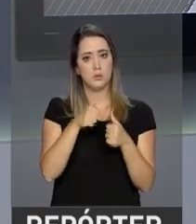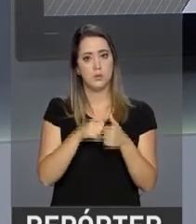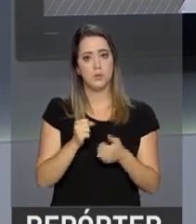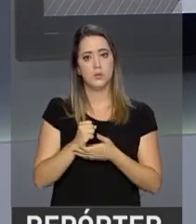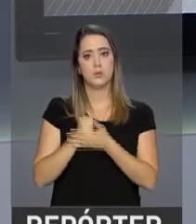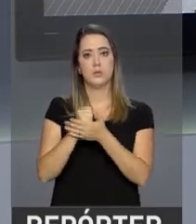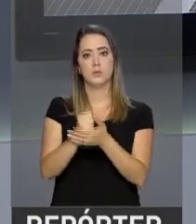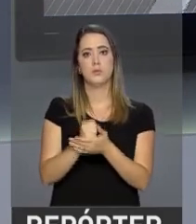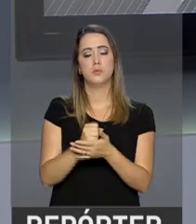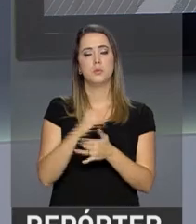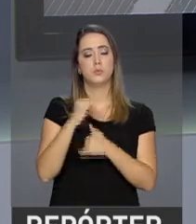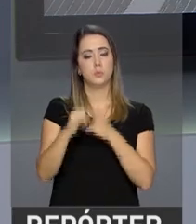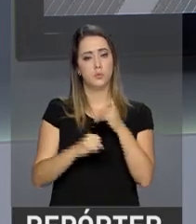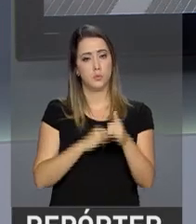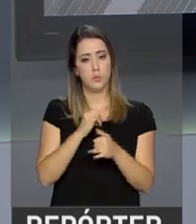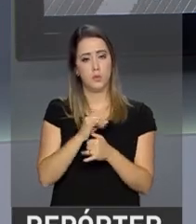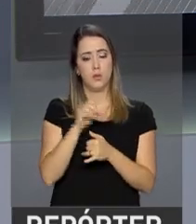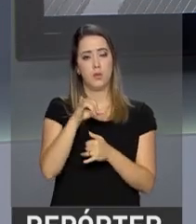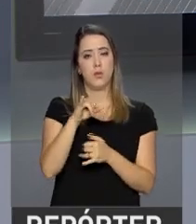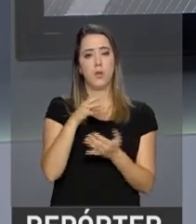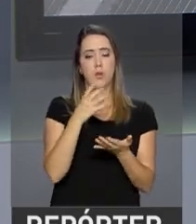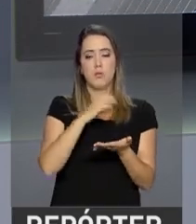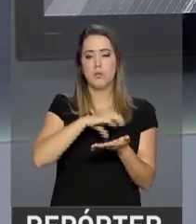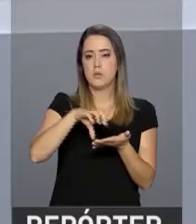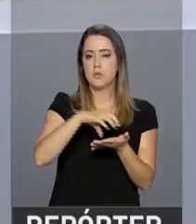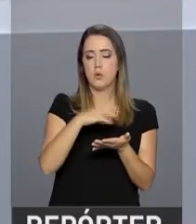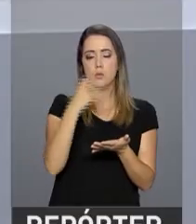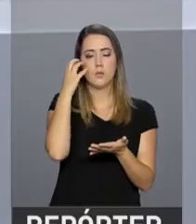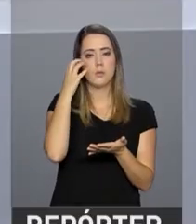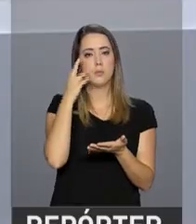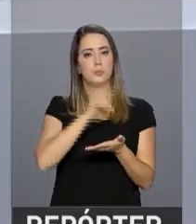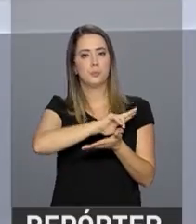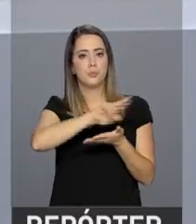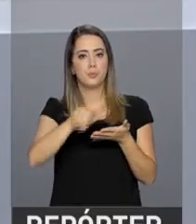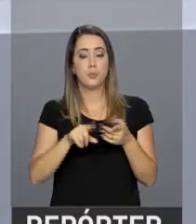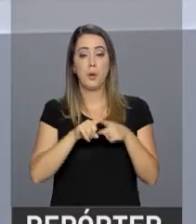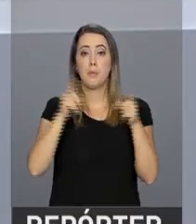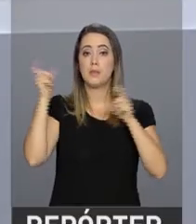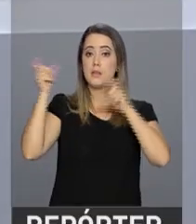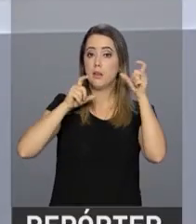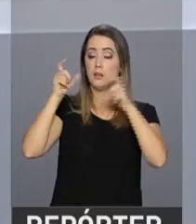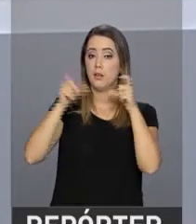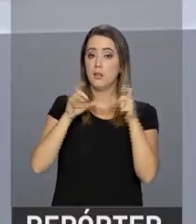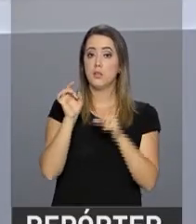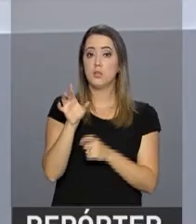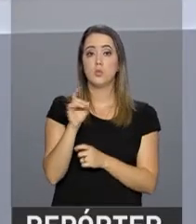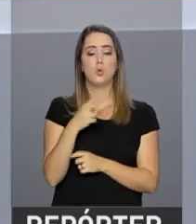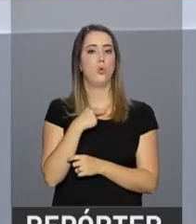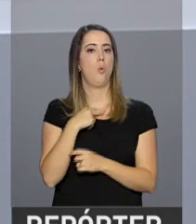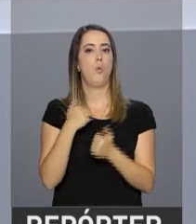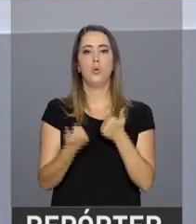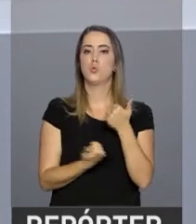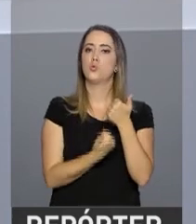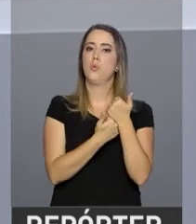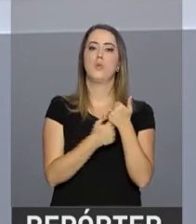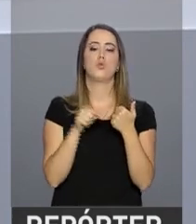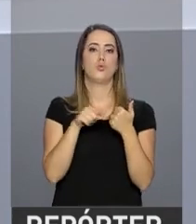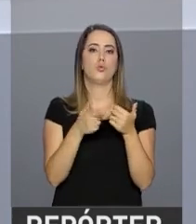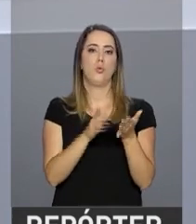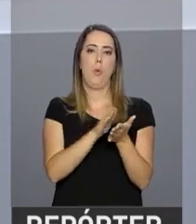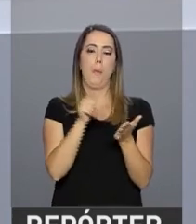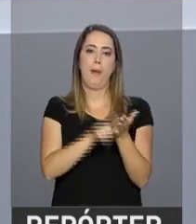e está disponível para os sistemas android e o s mas atenção a carteira digital ainda não substitui a carteira